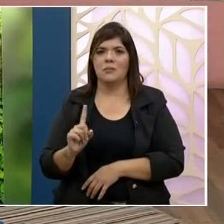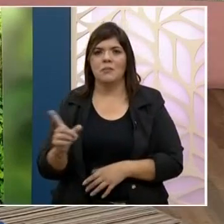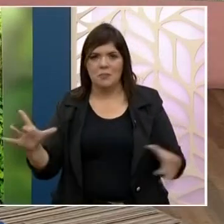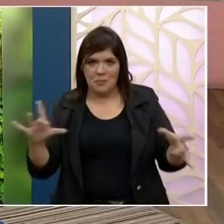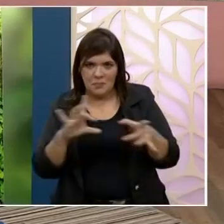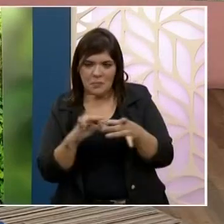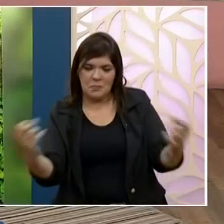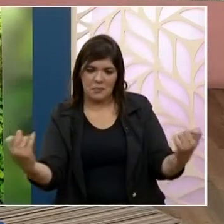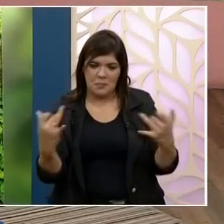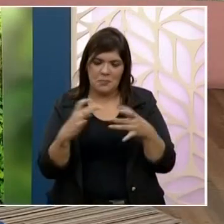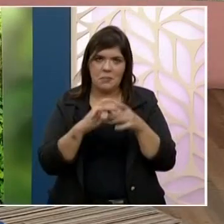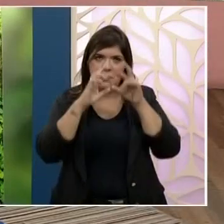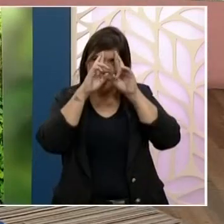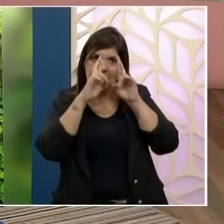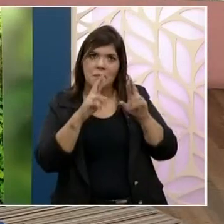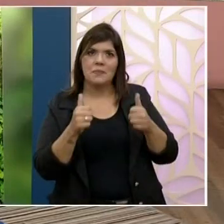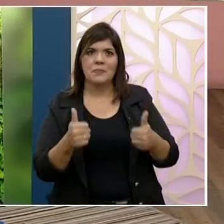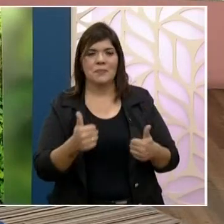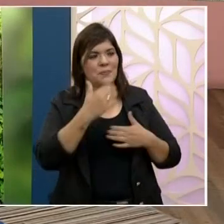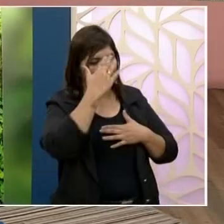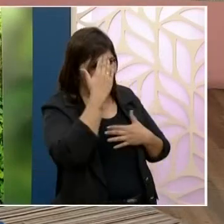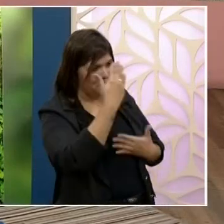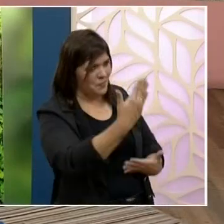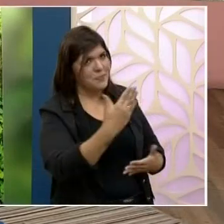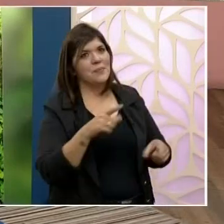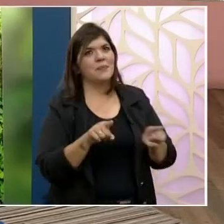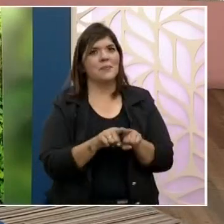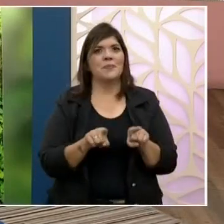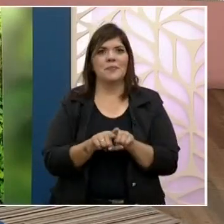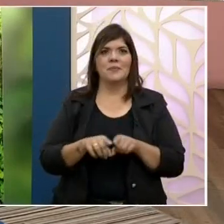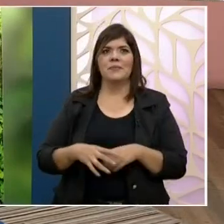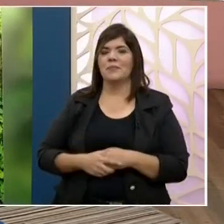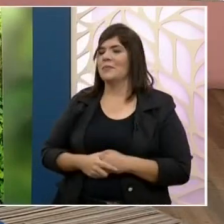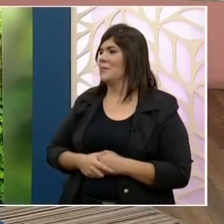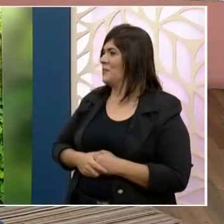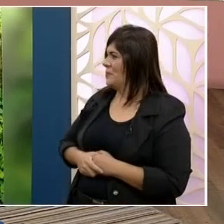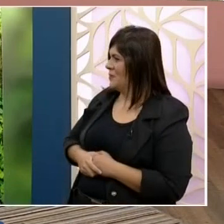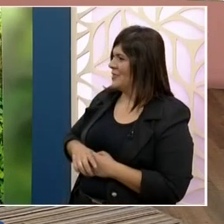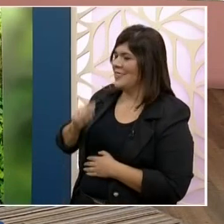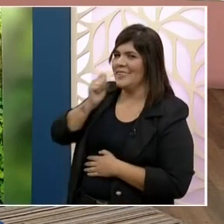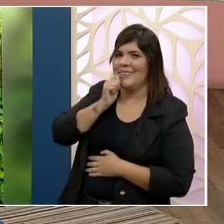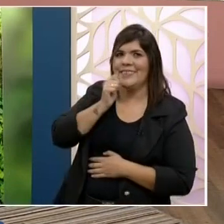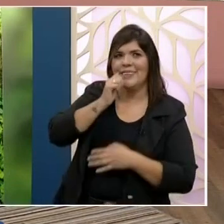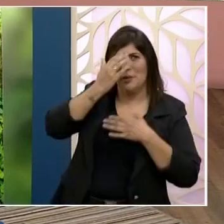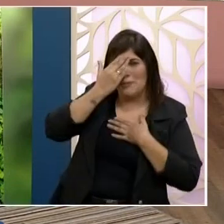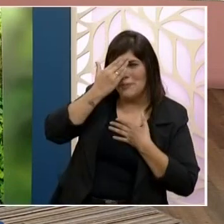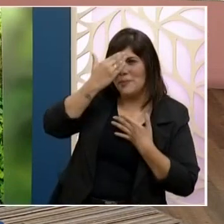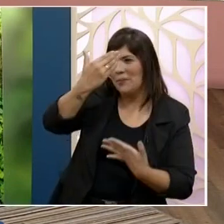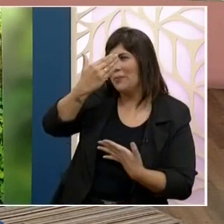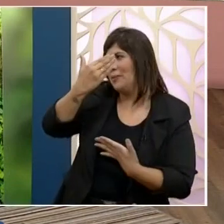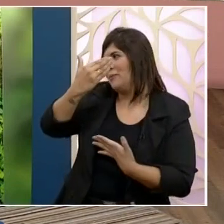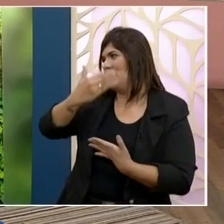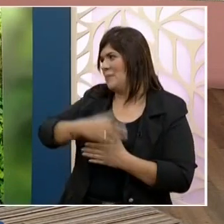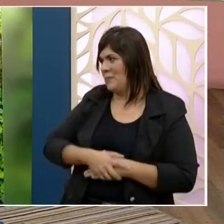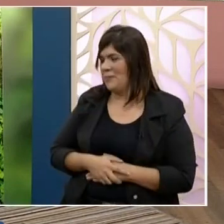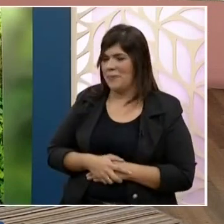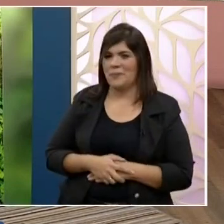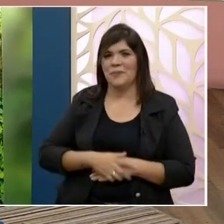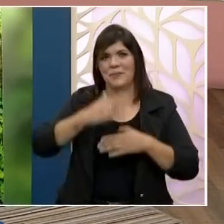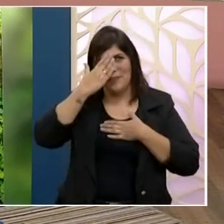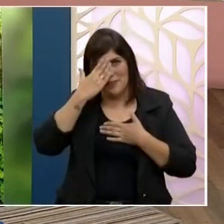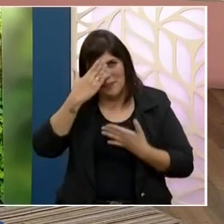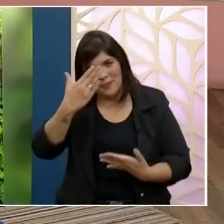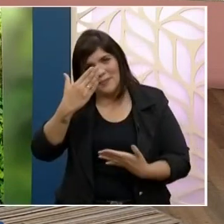reúna, respeite. Obrigada mais uma vez, viu? Eu que agradeço. Angélica, muito obrigada por você estar aqui hoje.